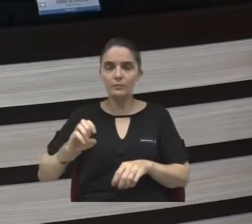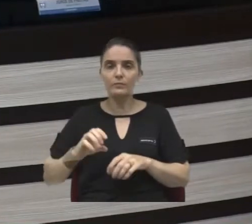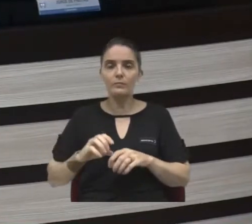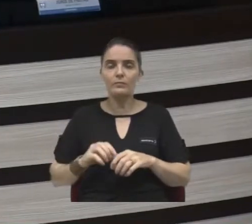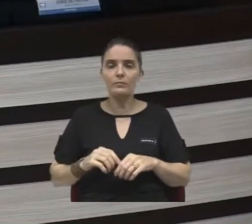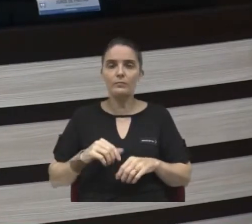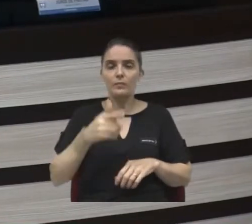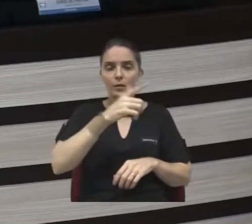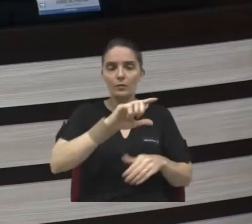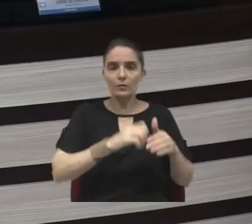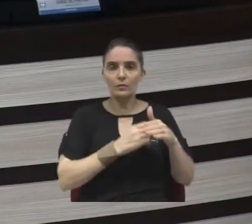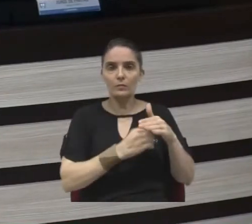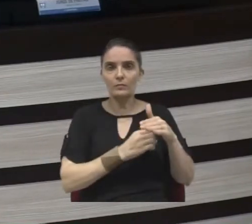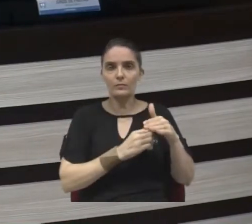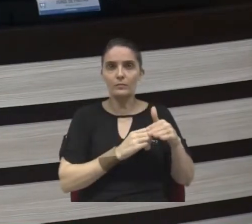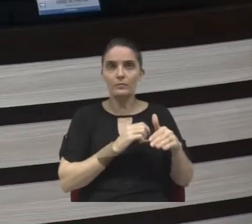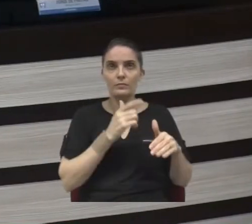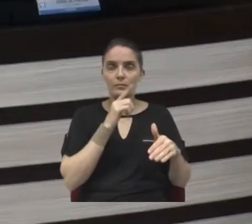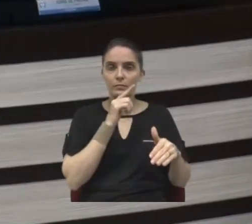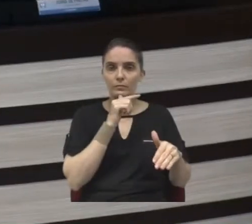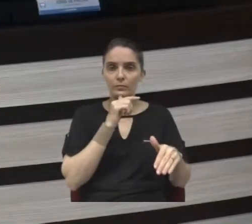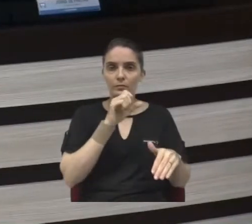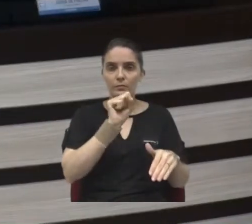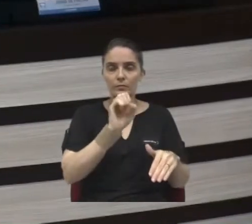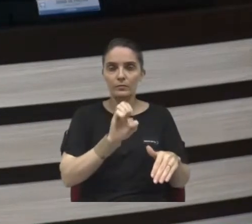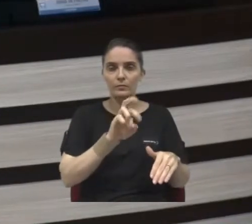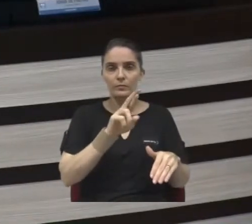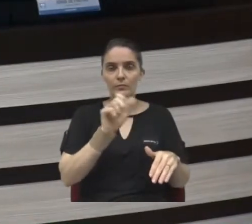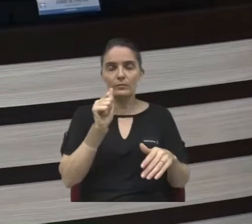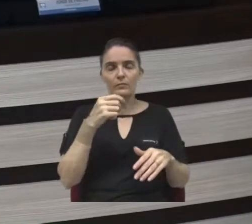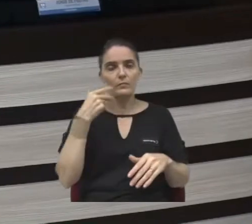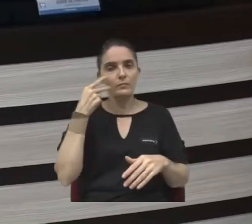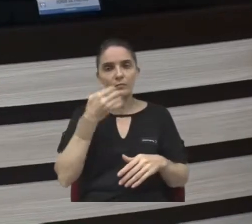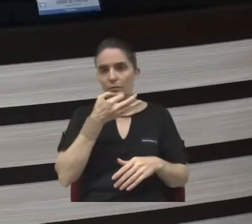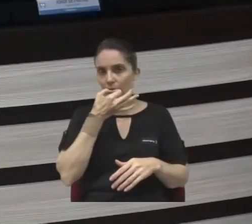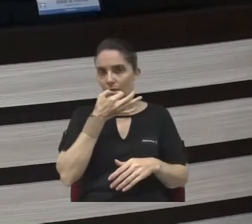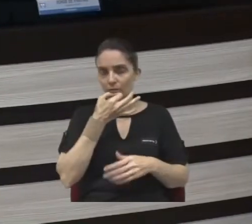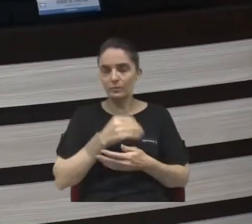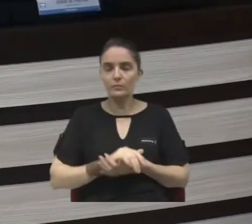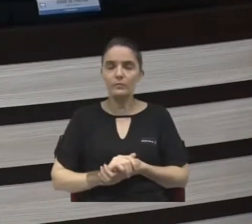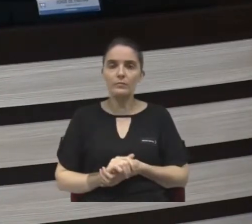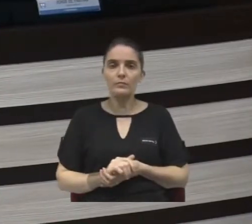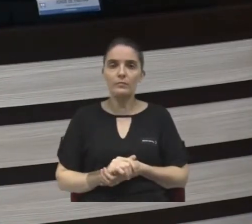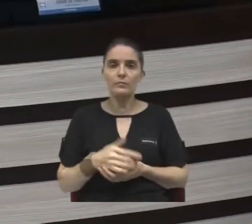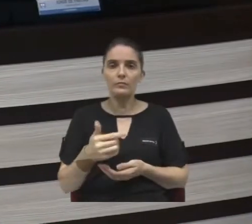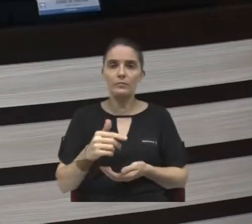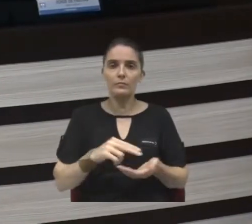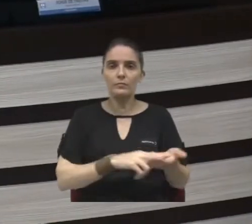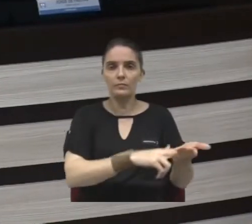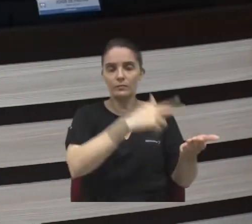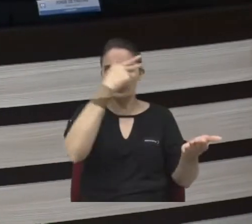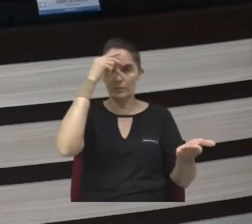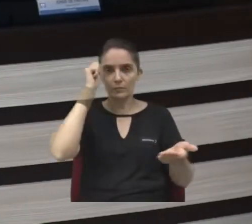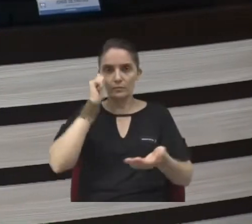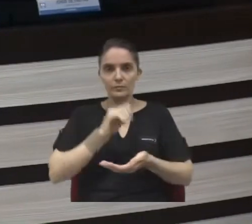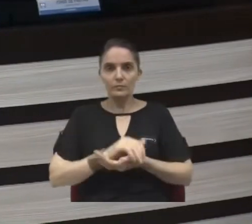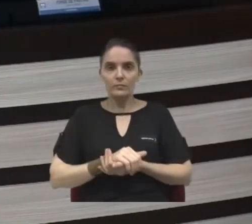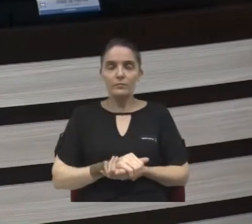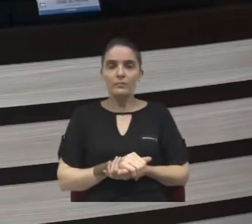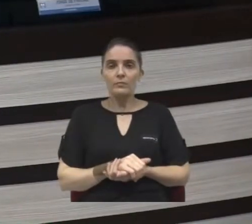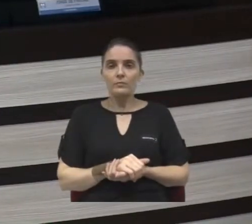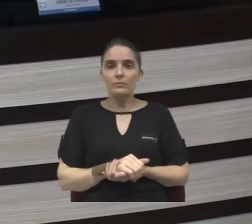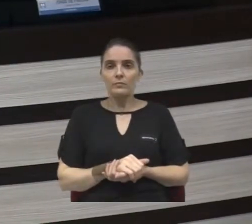Constância Félix. Algum vereador deseja discutir o requerimento? Não havendo, será encaminhado ao Executivo.